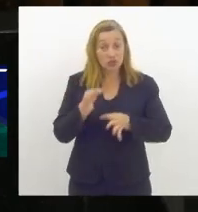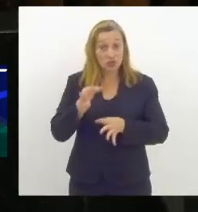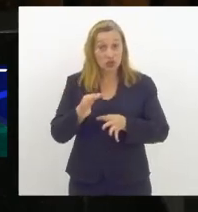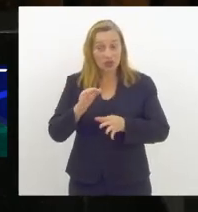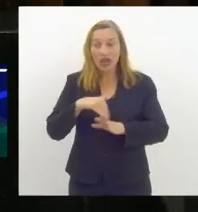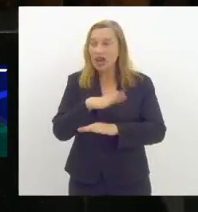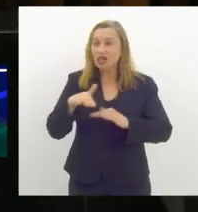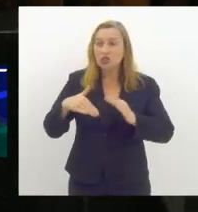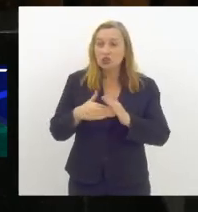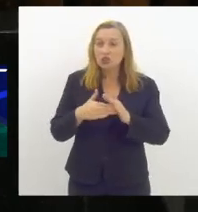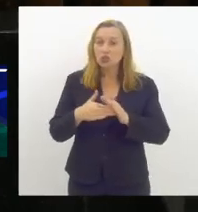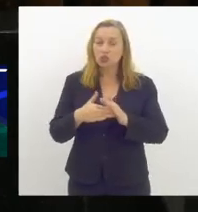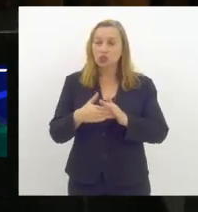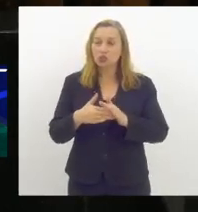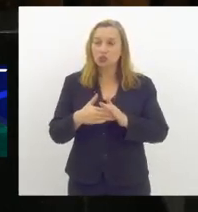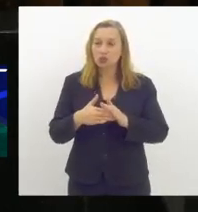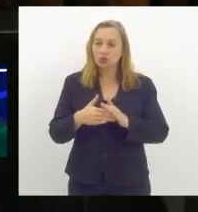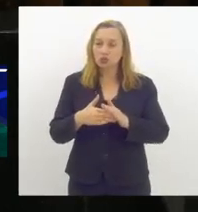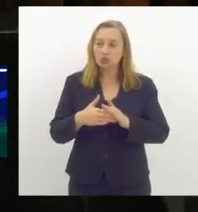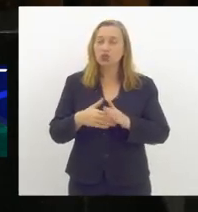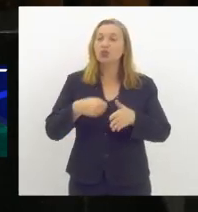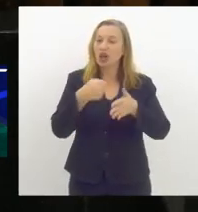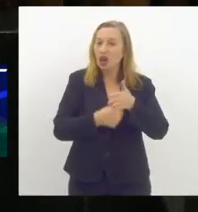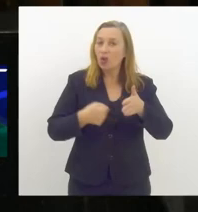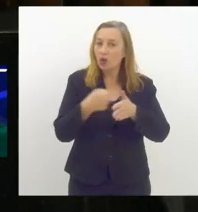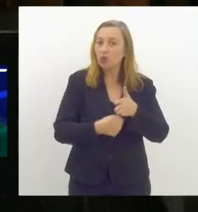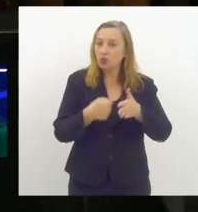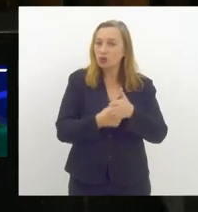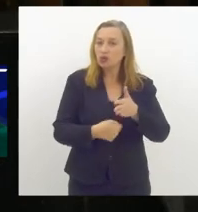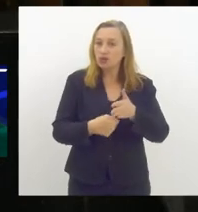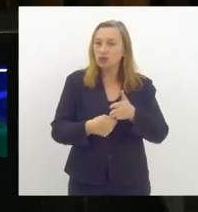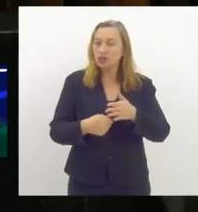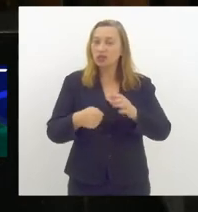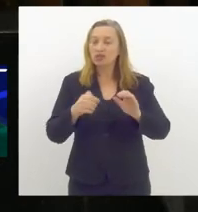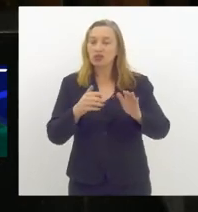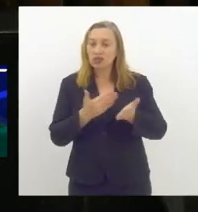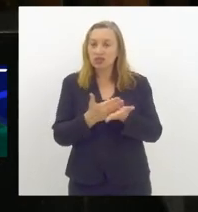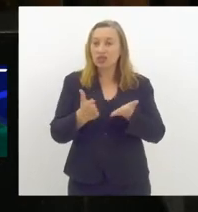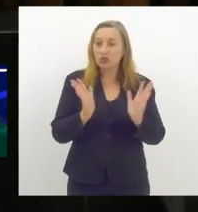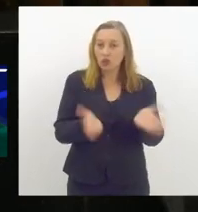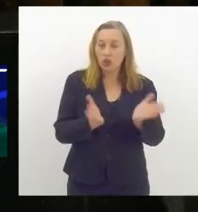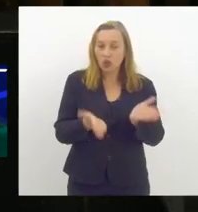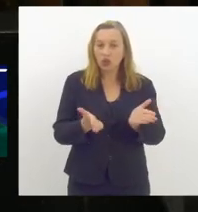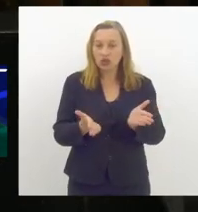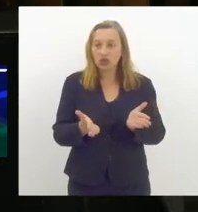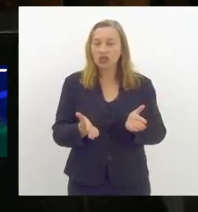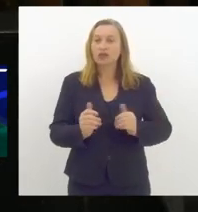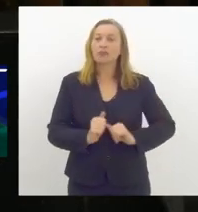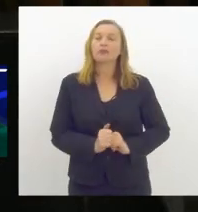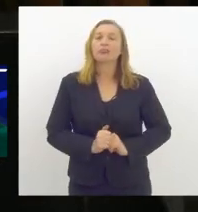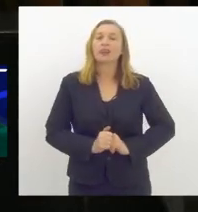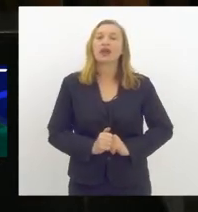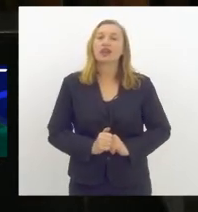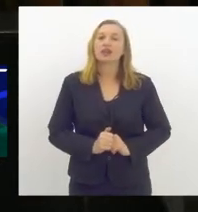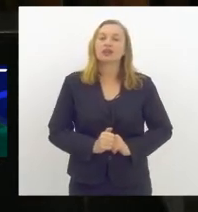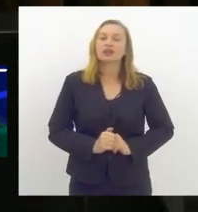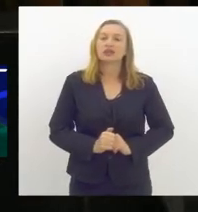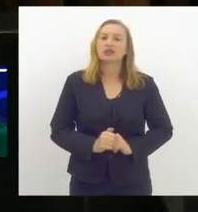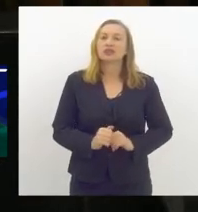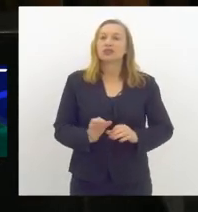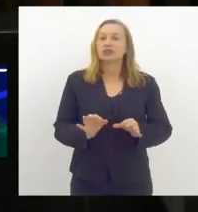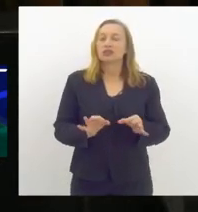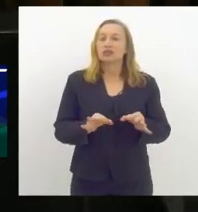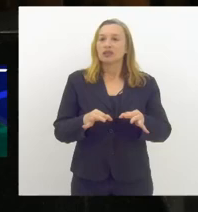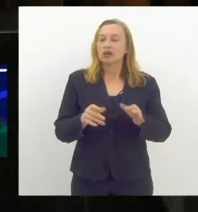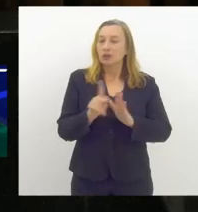a todos os benefícios e a toda a luta que estão empreendendo hoje esse projeto de minha autoria